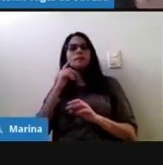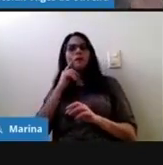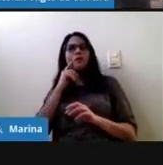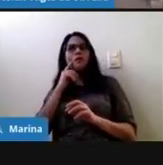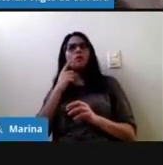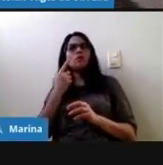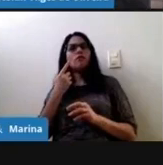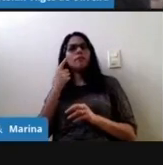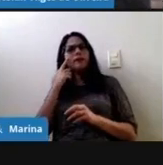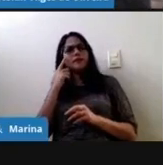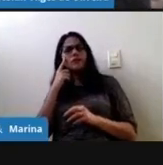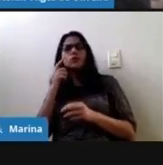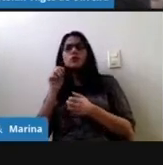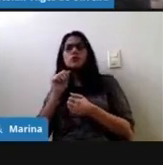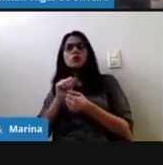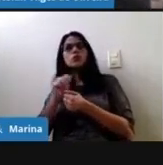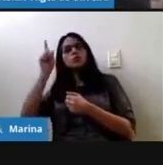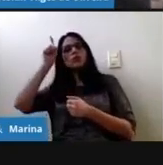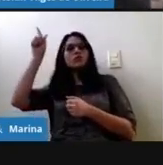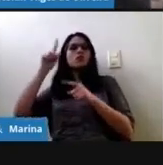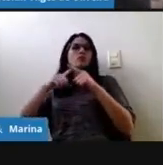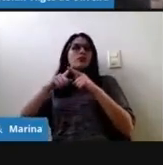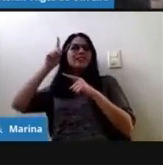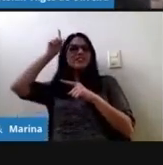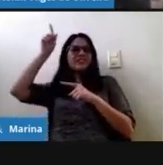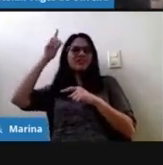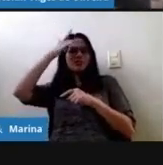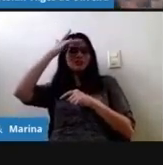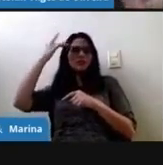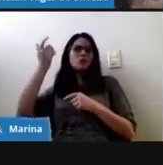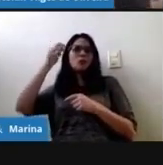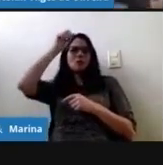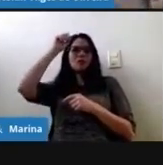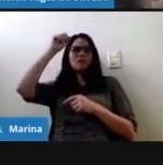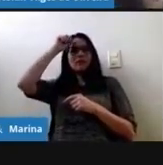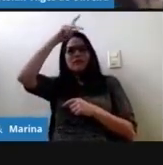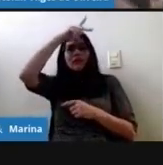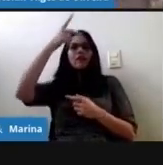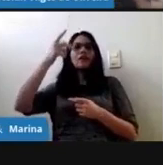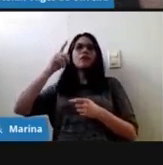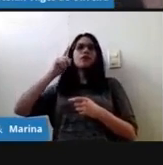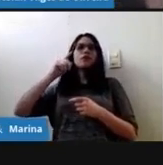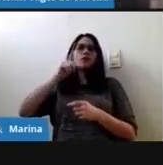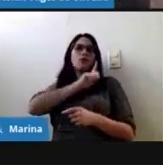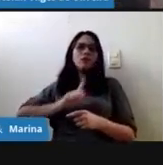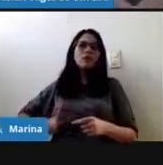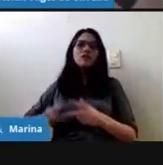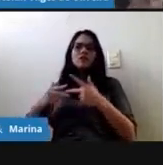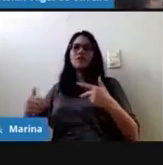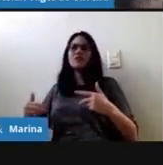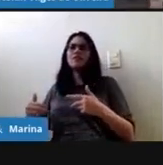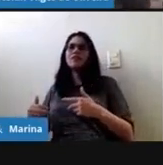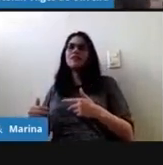vocês, que os gestores utilizavam somente o indicador de leitos, né? E nós entendemos que esse não